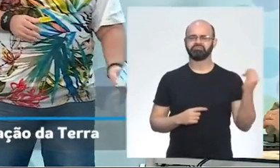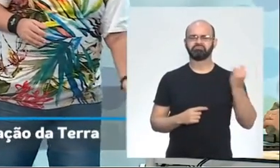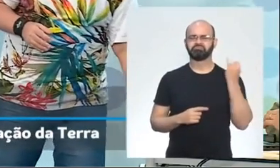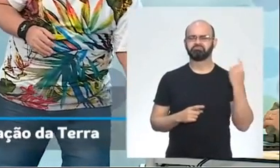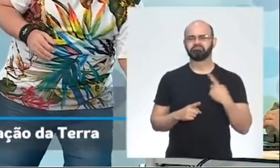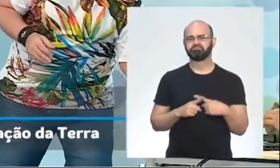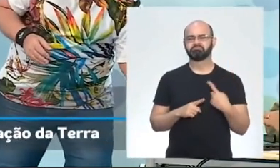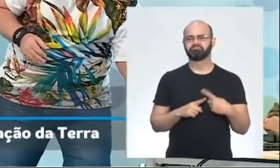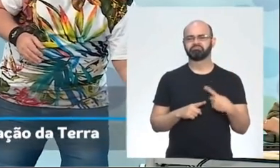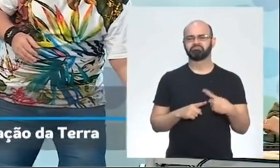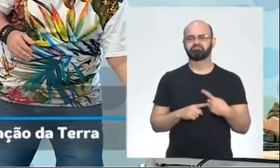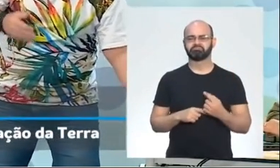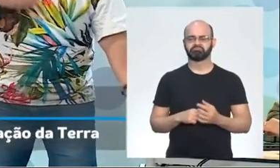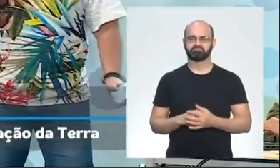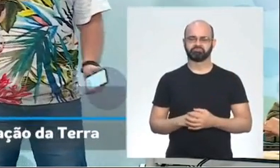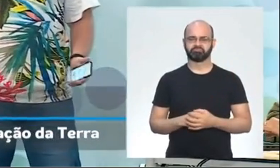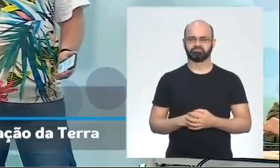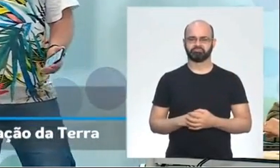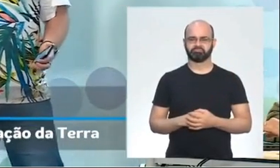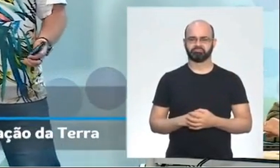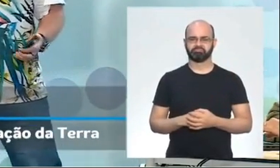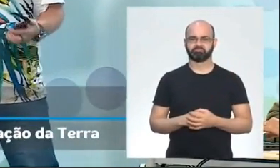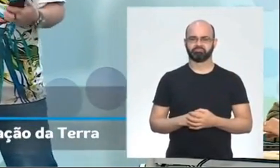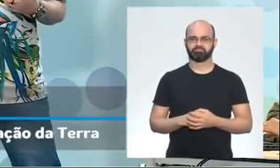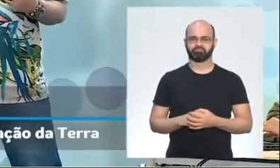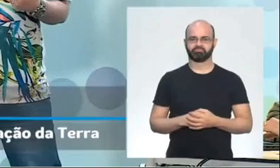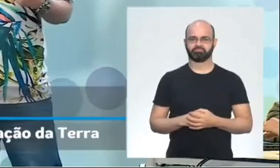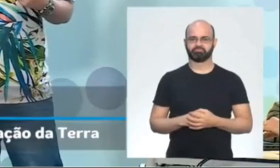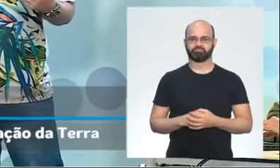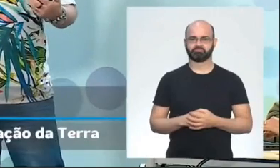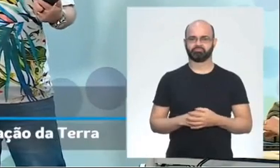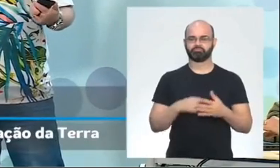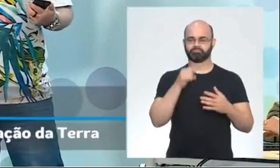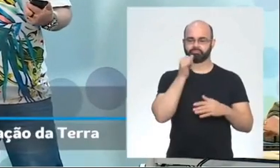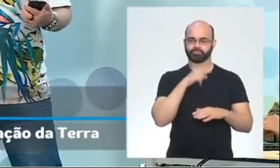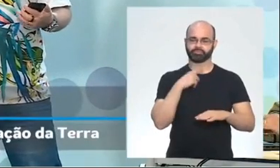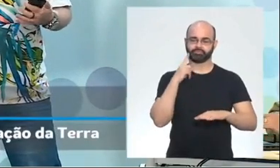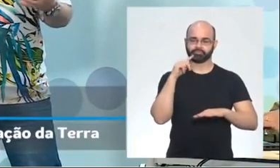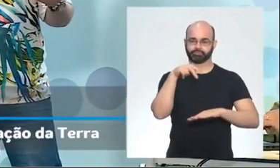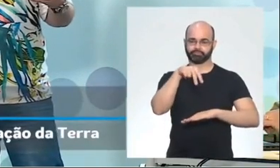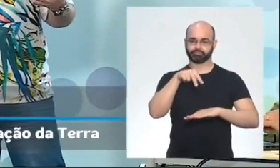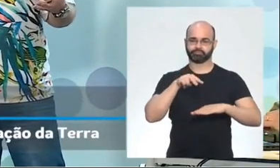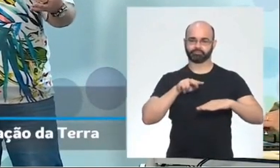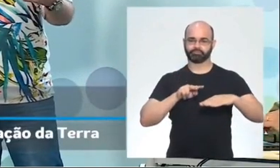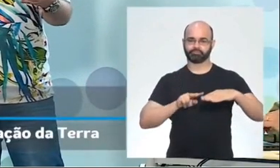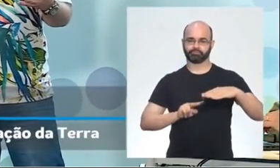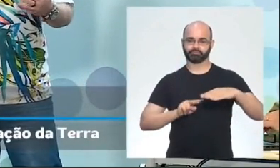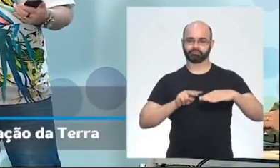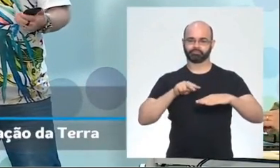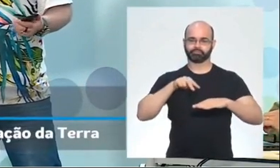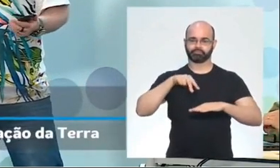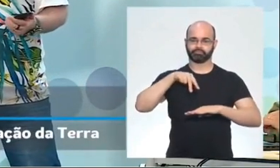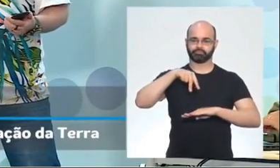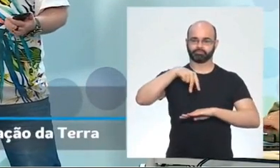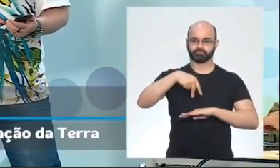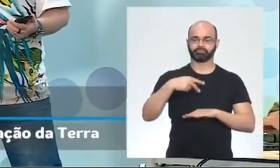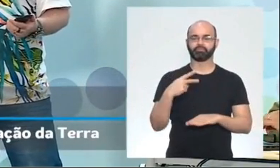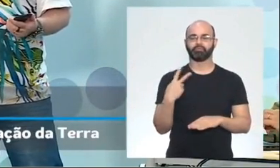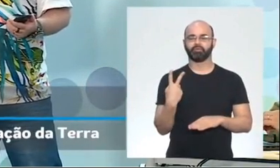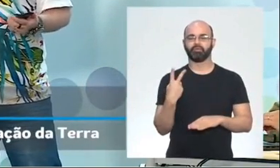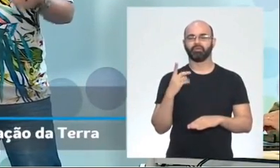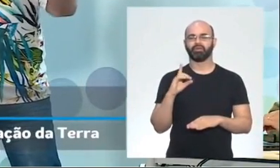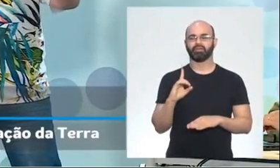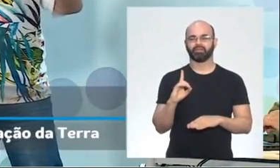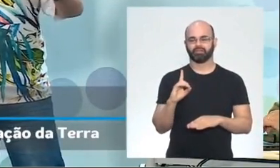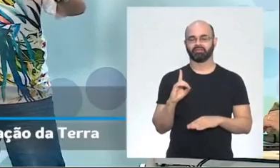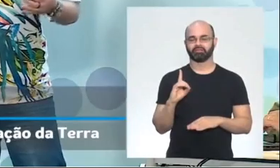disso? A importância de a gente ver, de um modo bidimensional, essa relação que se tem, né, do perfil